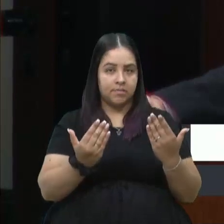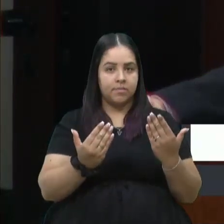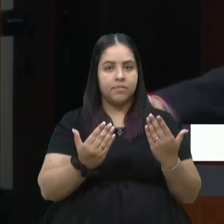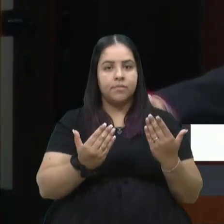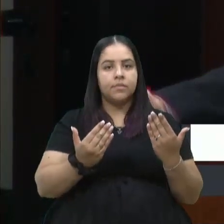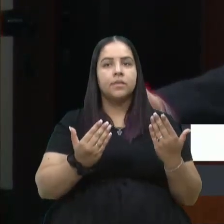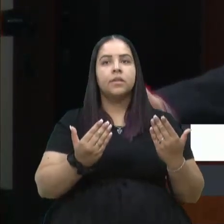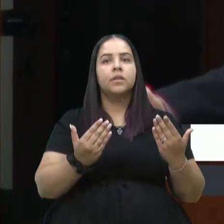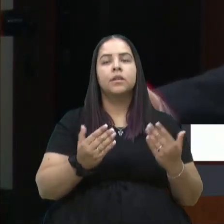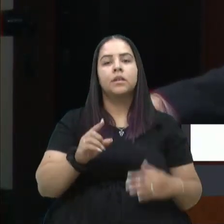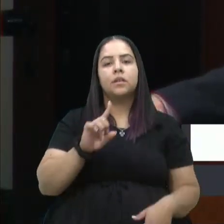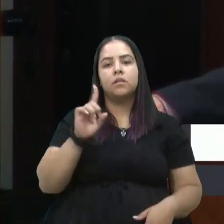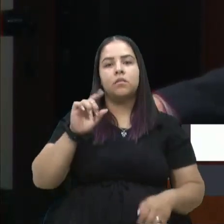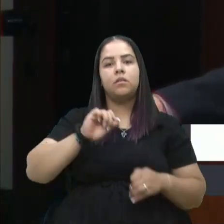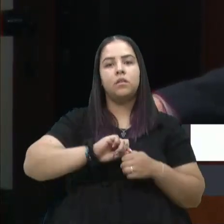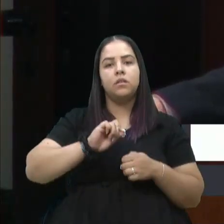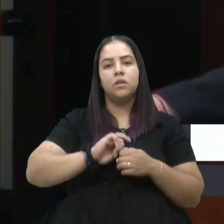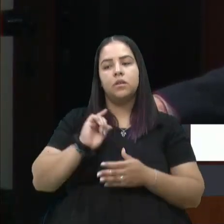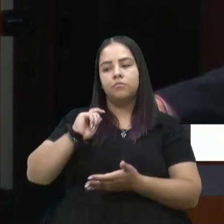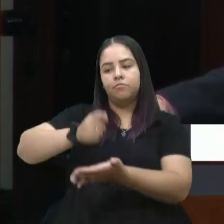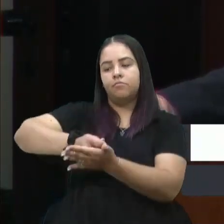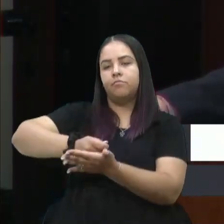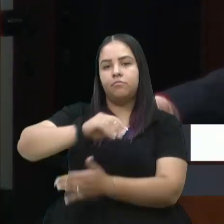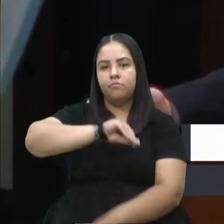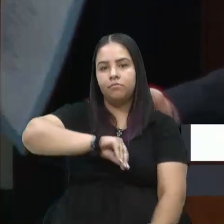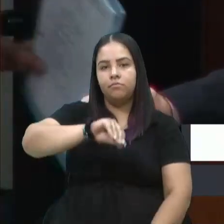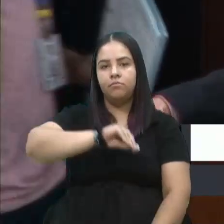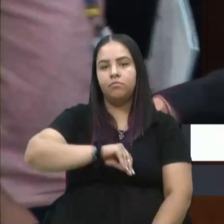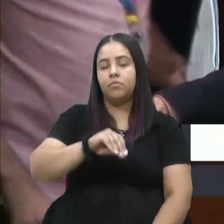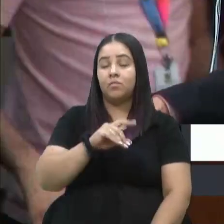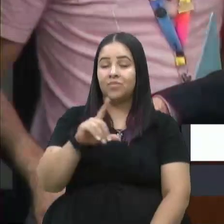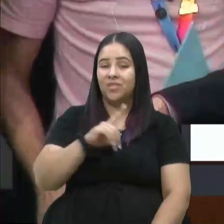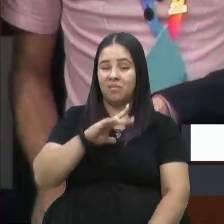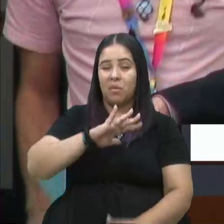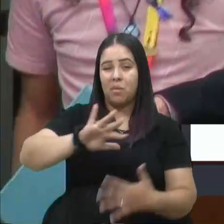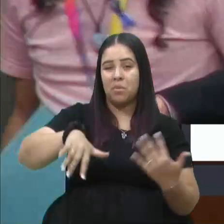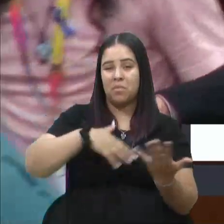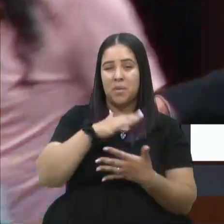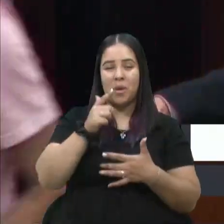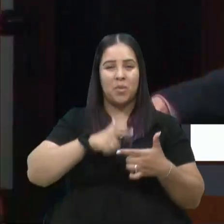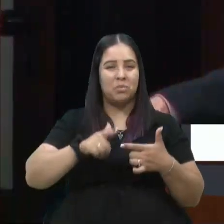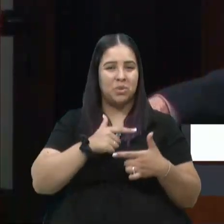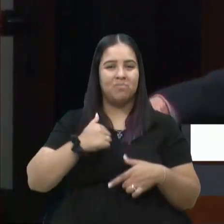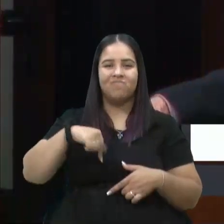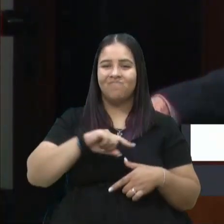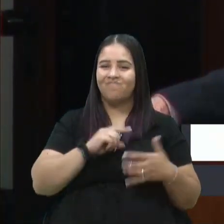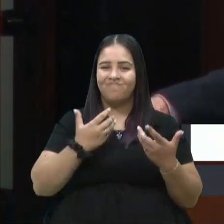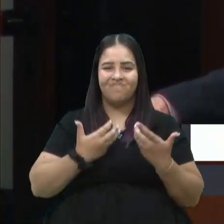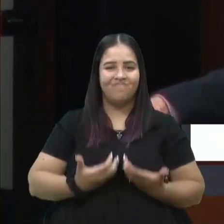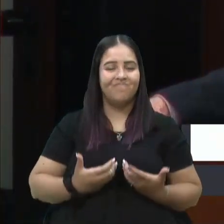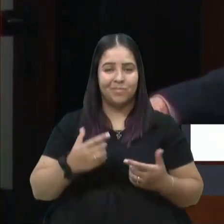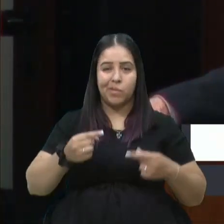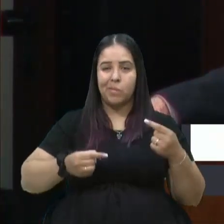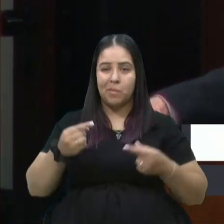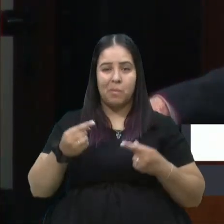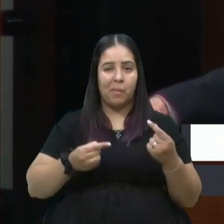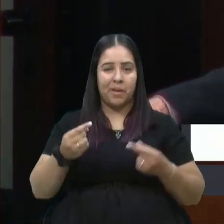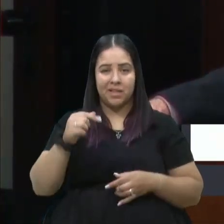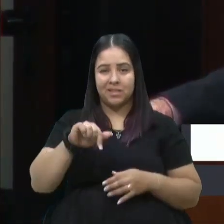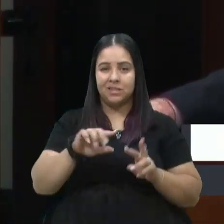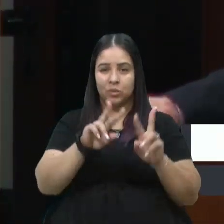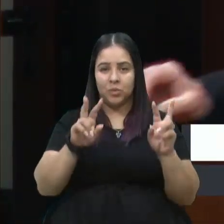não executavam o pagamento. E aí criava todo aquele problema que nós cansamos de discutir aqui.